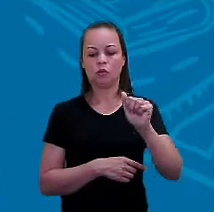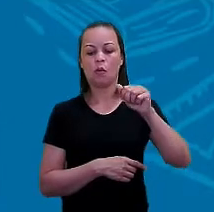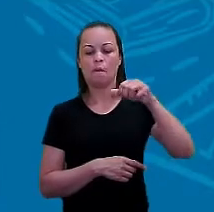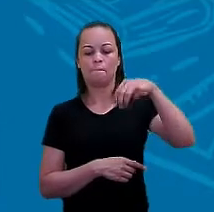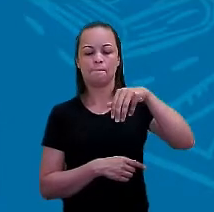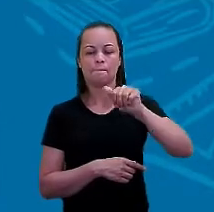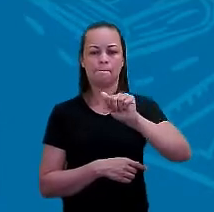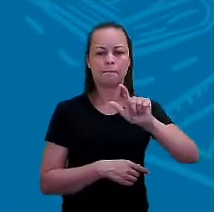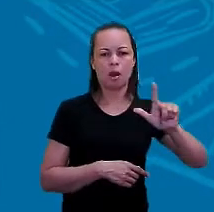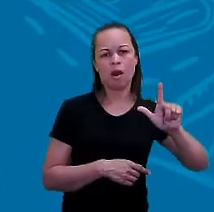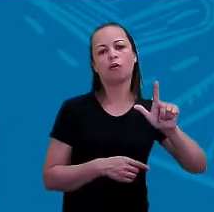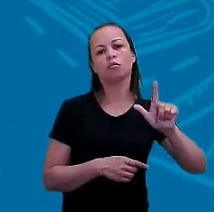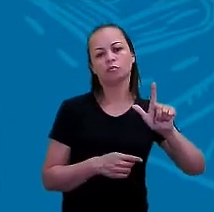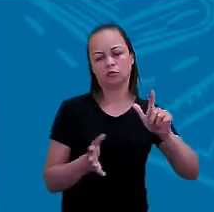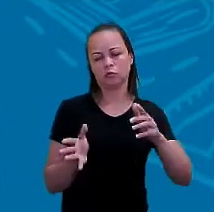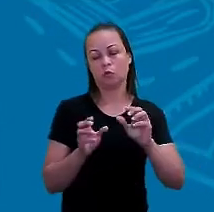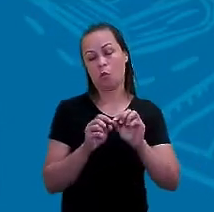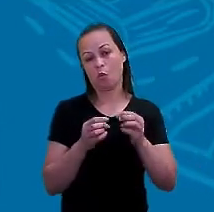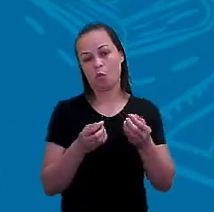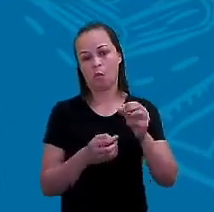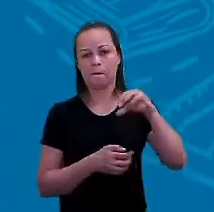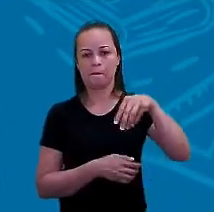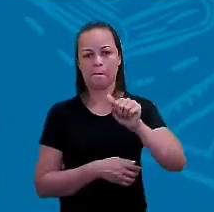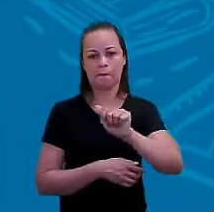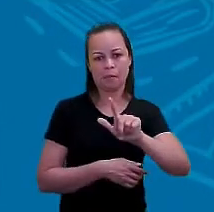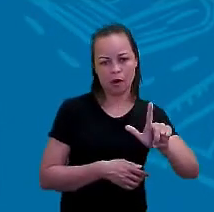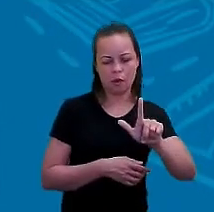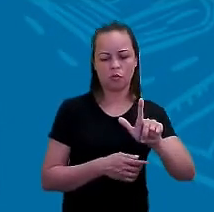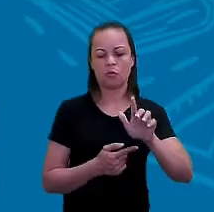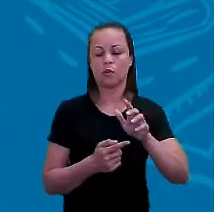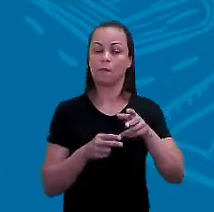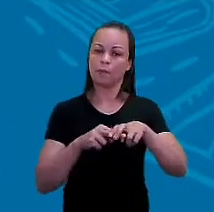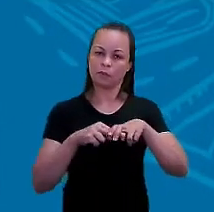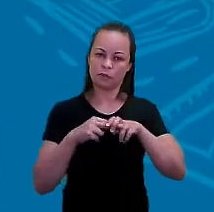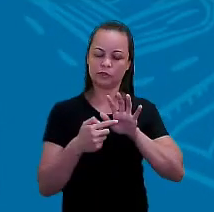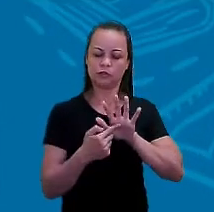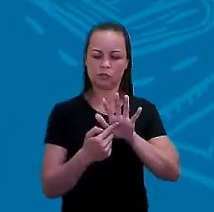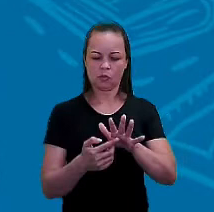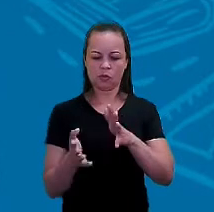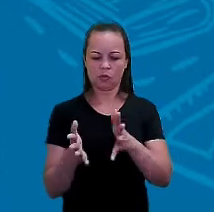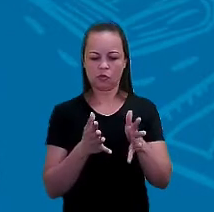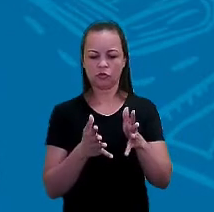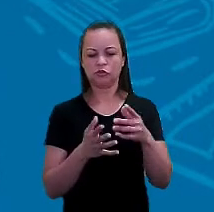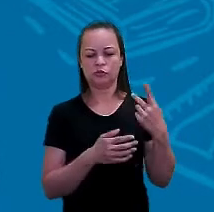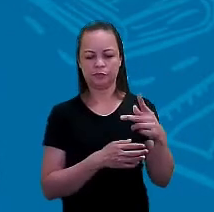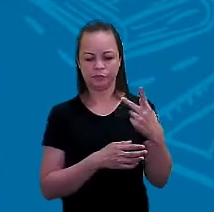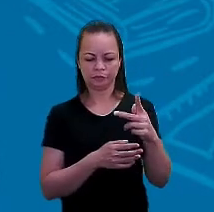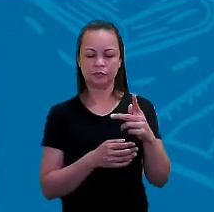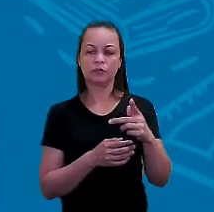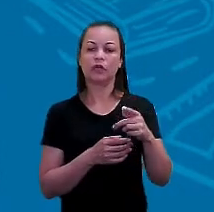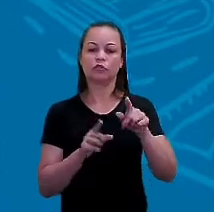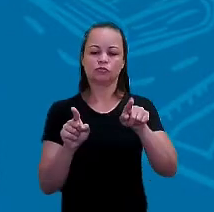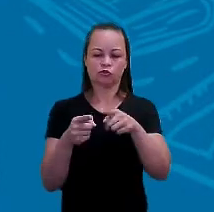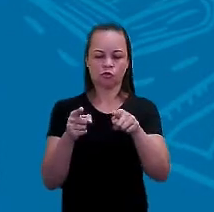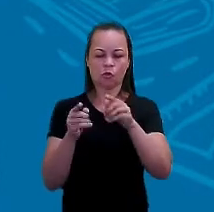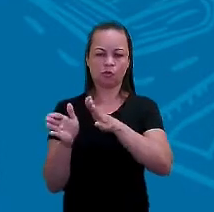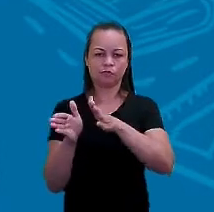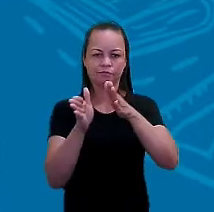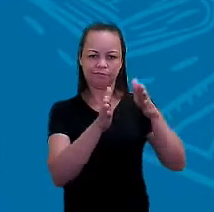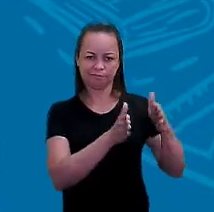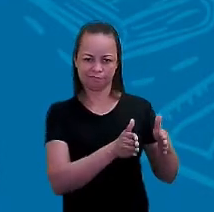shopping mall ou simplesmente mall. Por isso aparece aqui, ó, I am next to the mall. Eu estou ao lado do